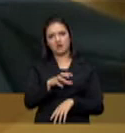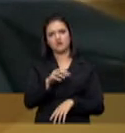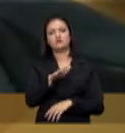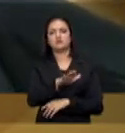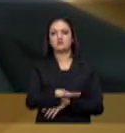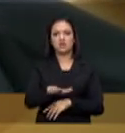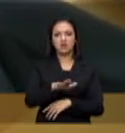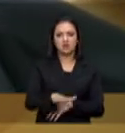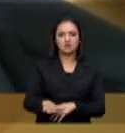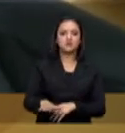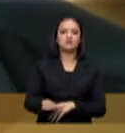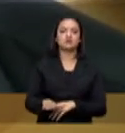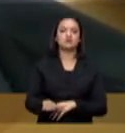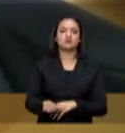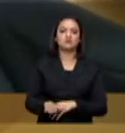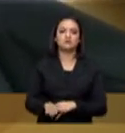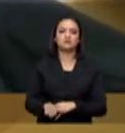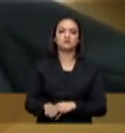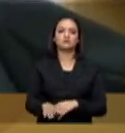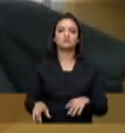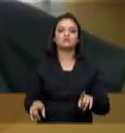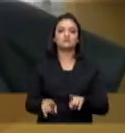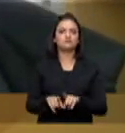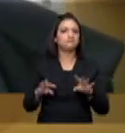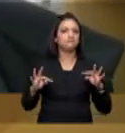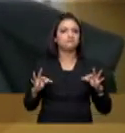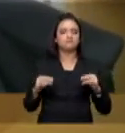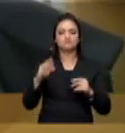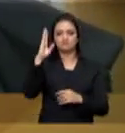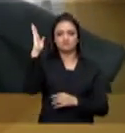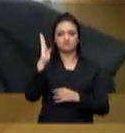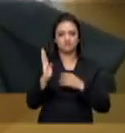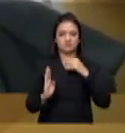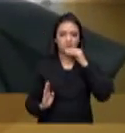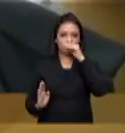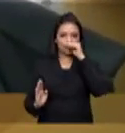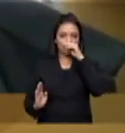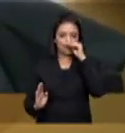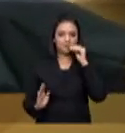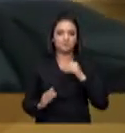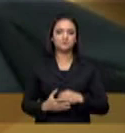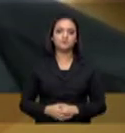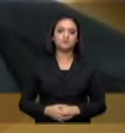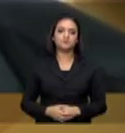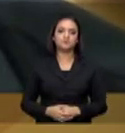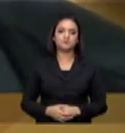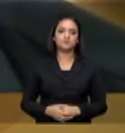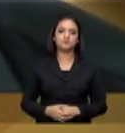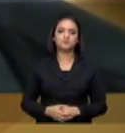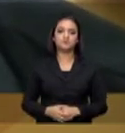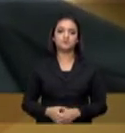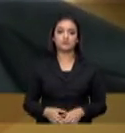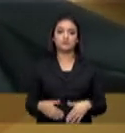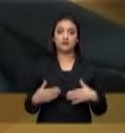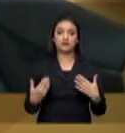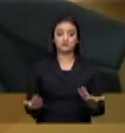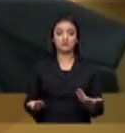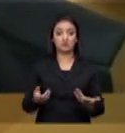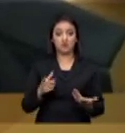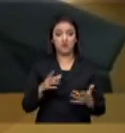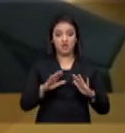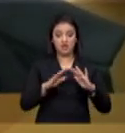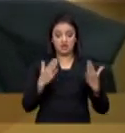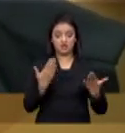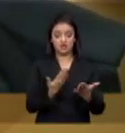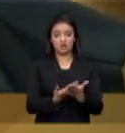Bahia, por que não a todos os brasileiros, a toda a infância. Respeitar crianças nas escolas